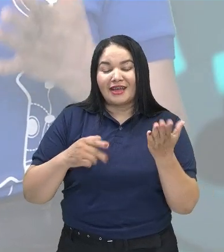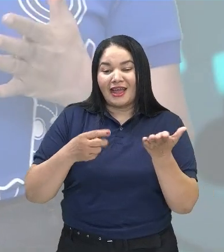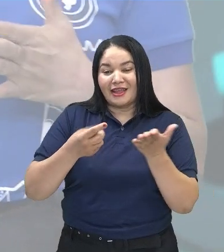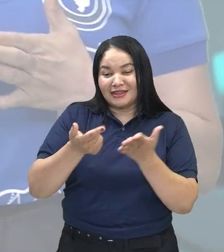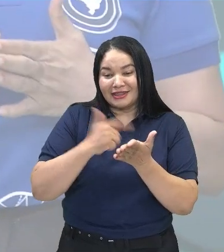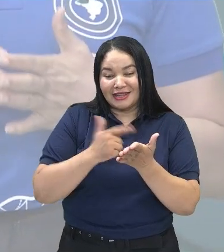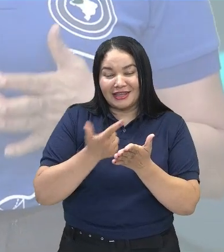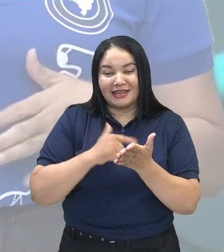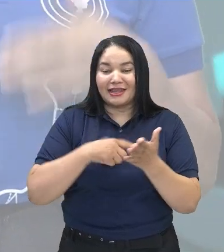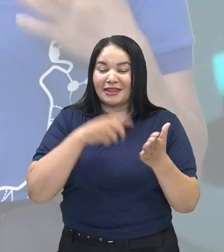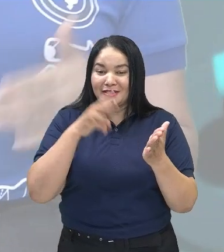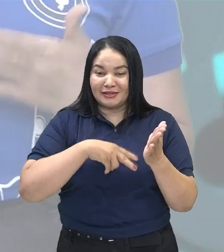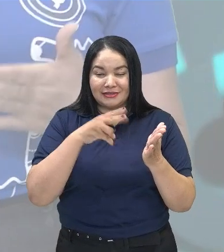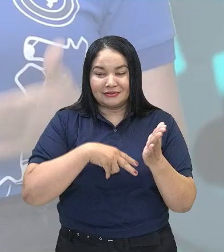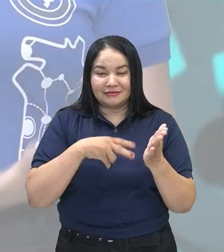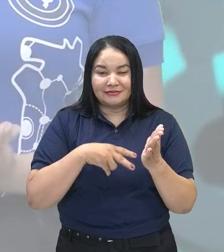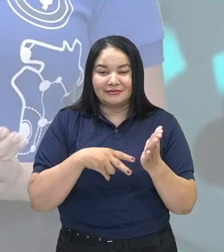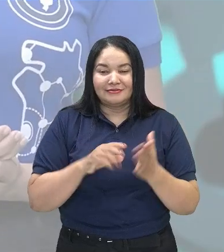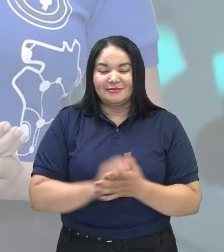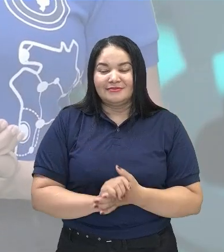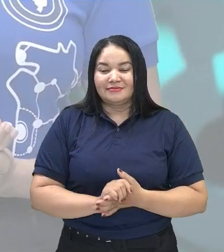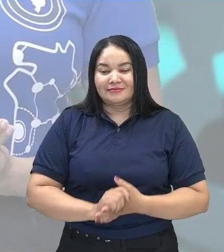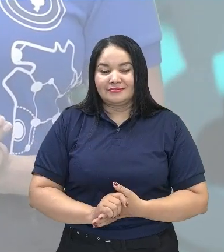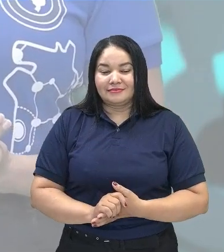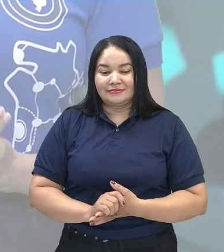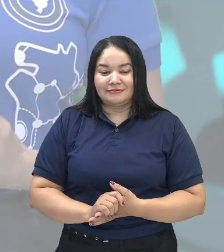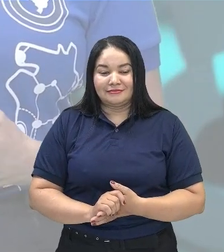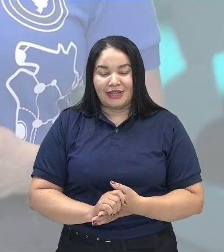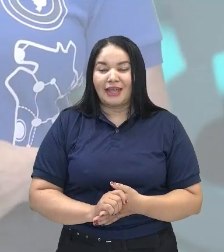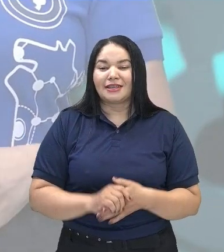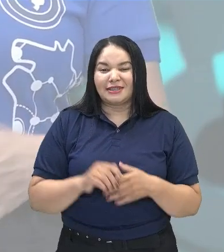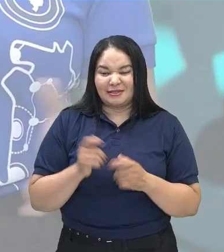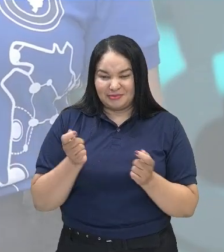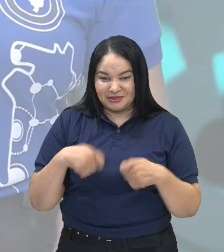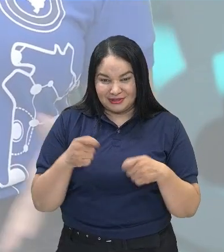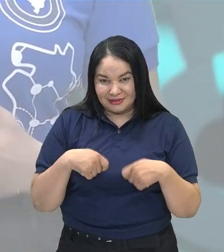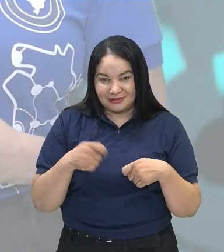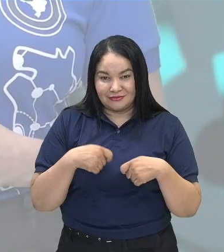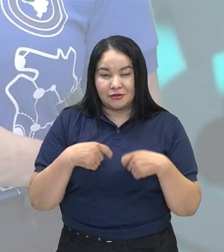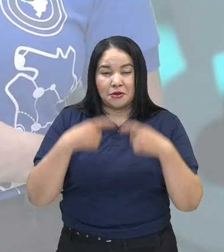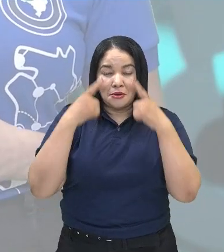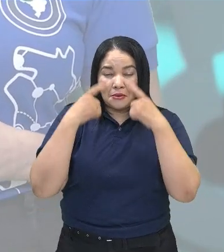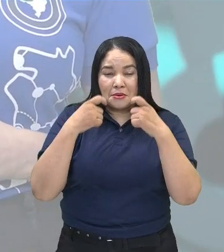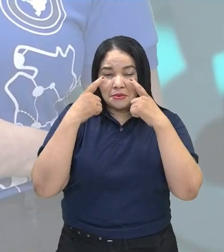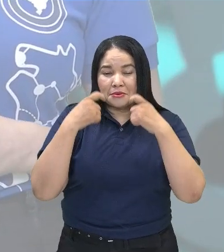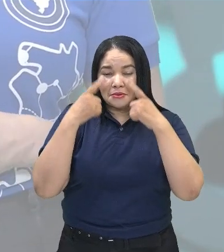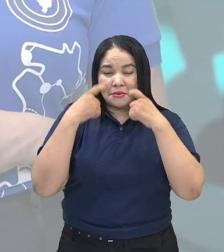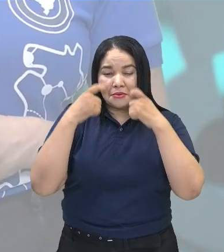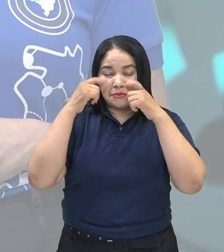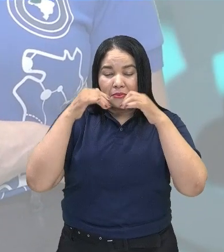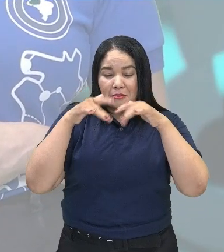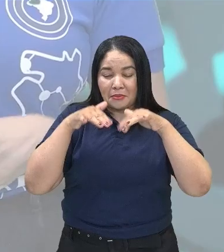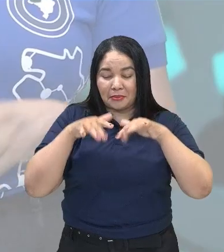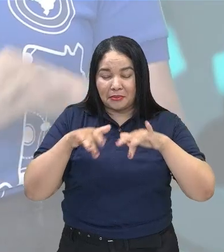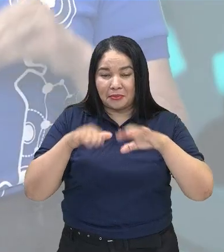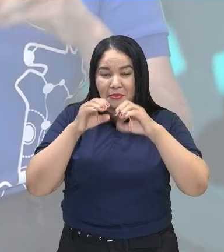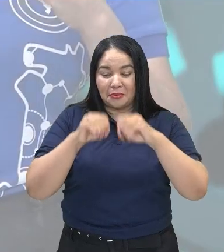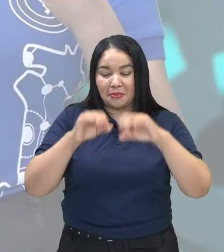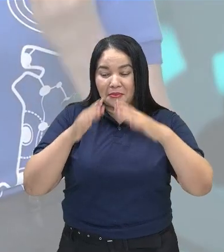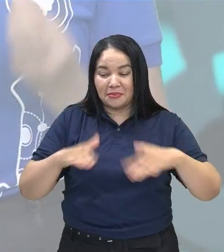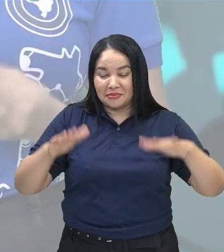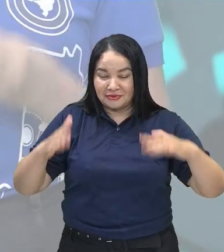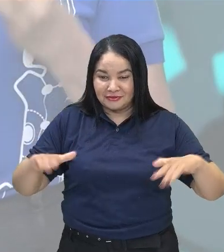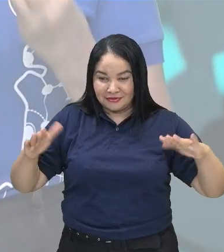Gente, será que dá para chorar um oceano de lágrimas? Né?